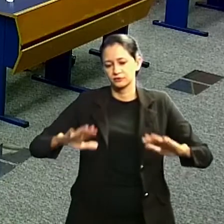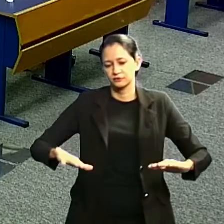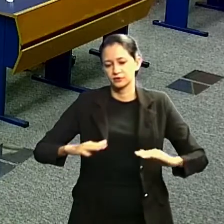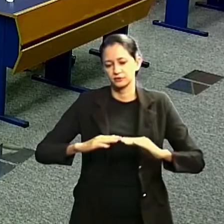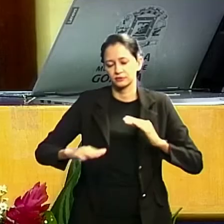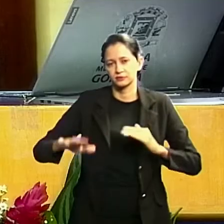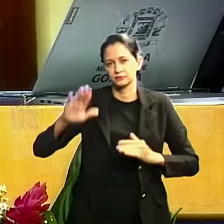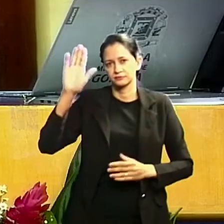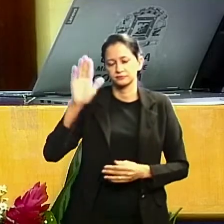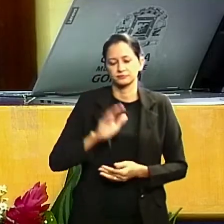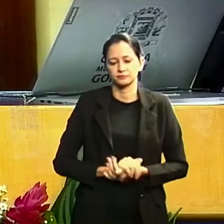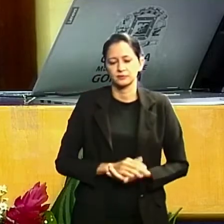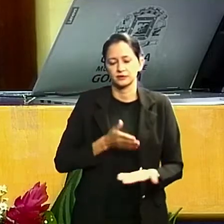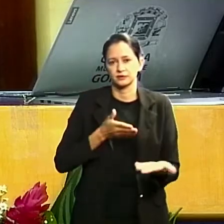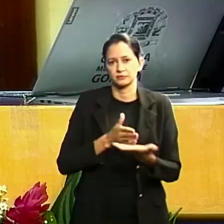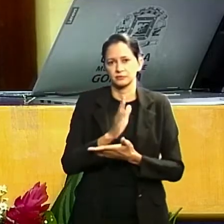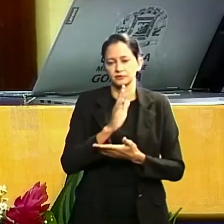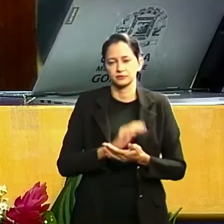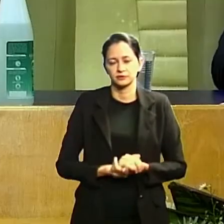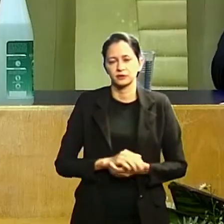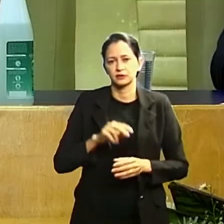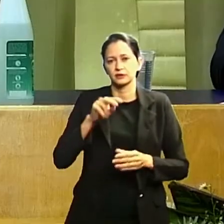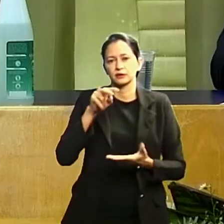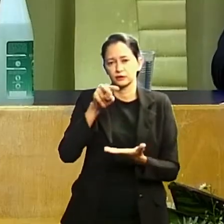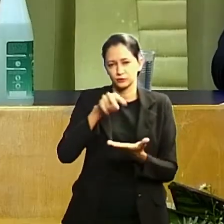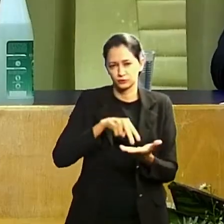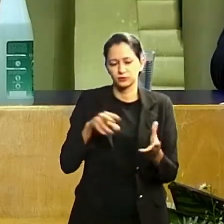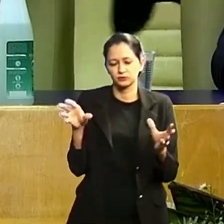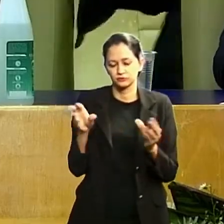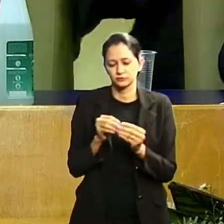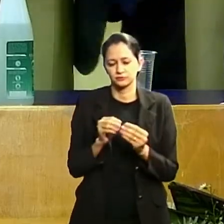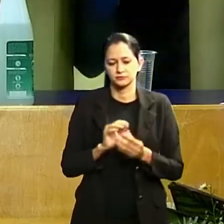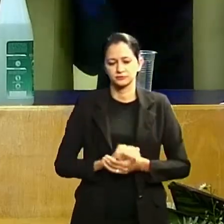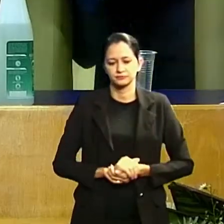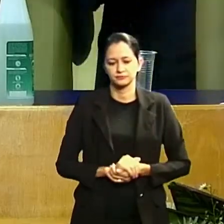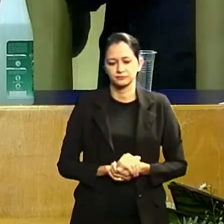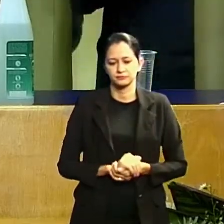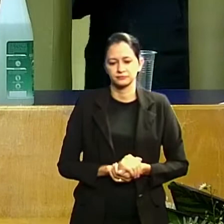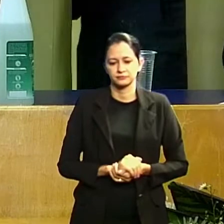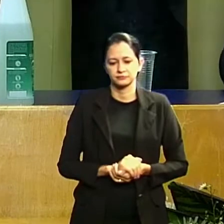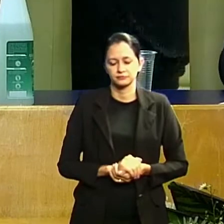contrários se manifestem. Aprovada a inversão. Leitura do caput. Senhor presidente,